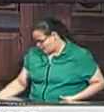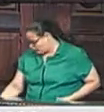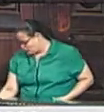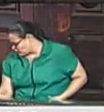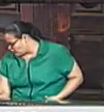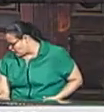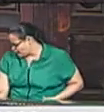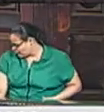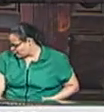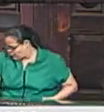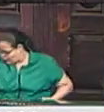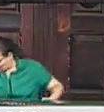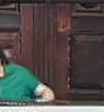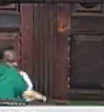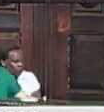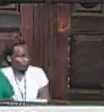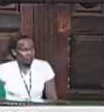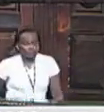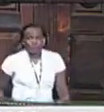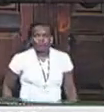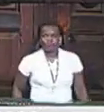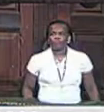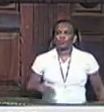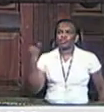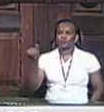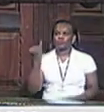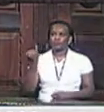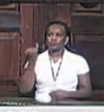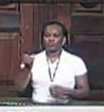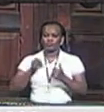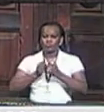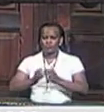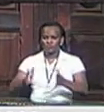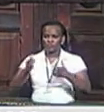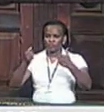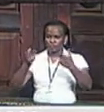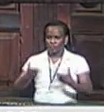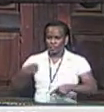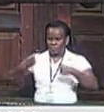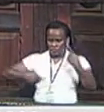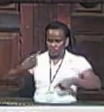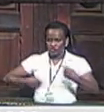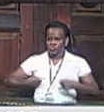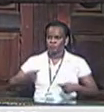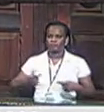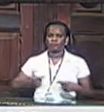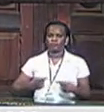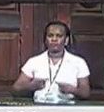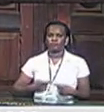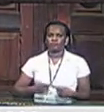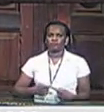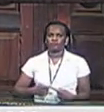obras. É importante começarmos esse debate